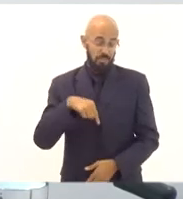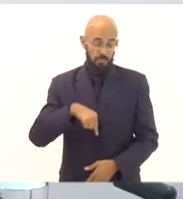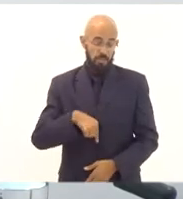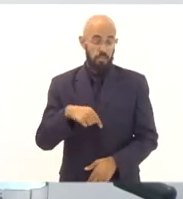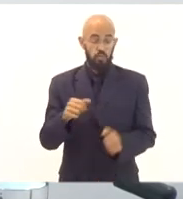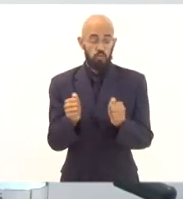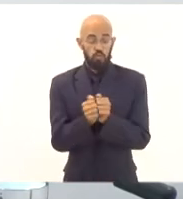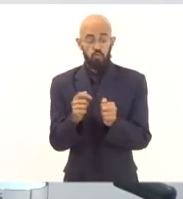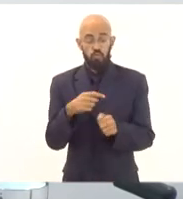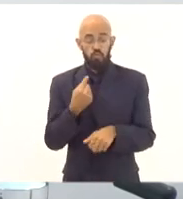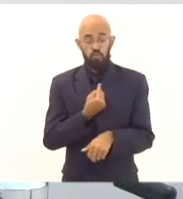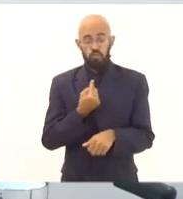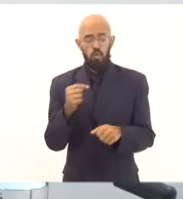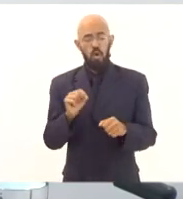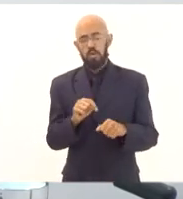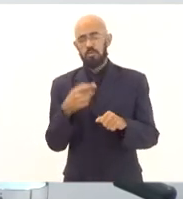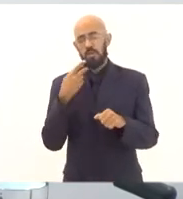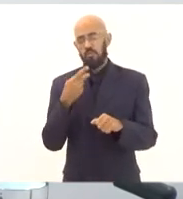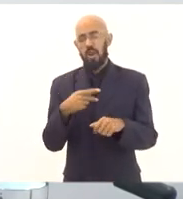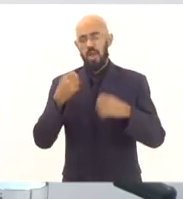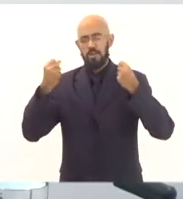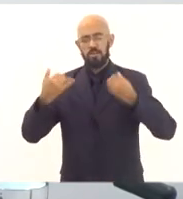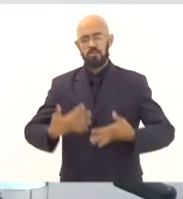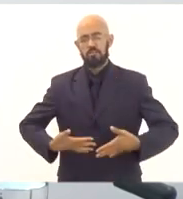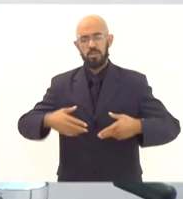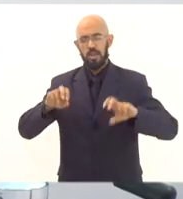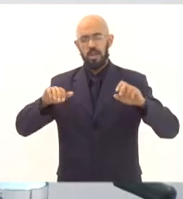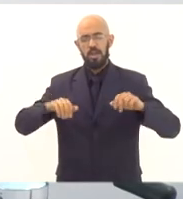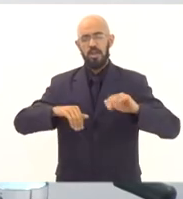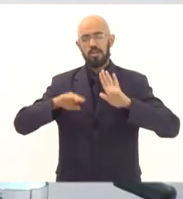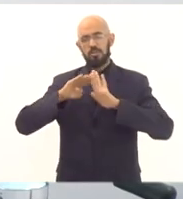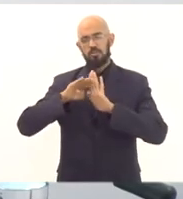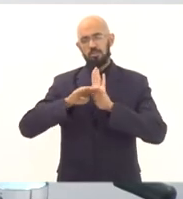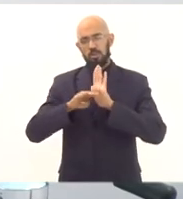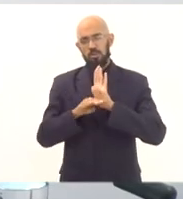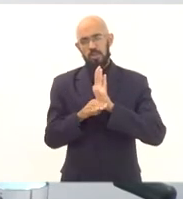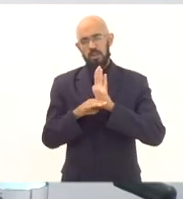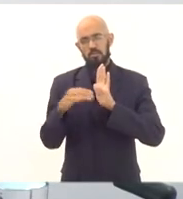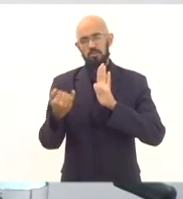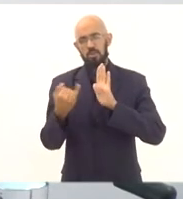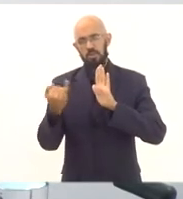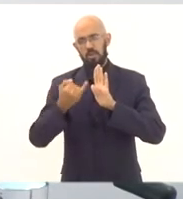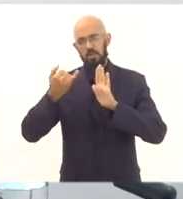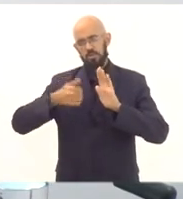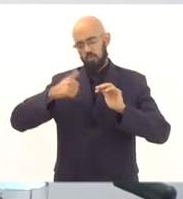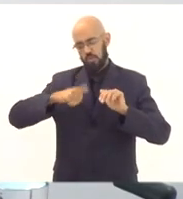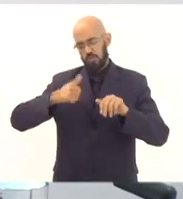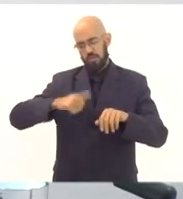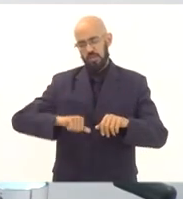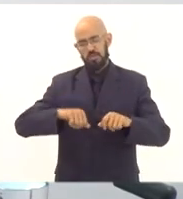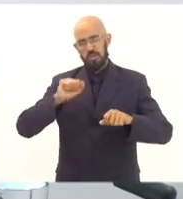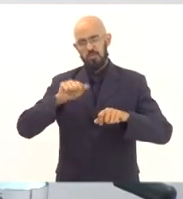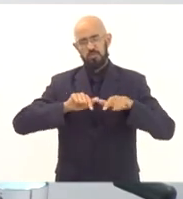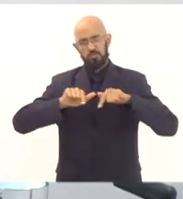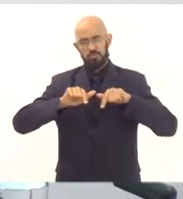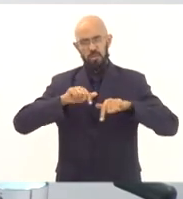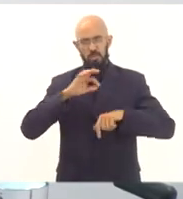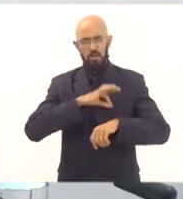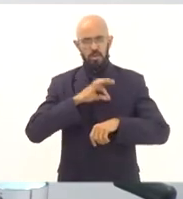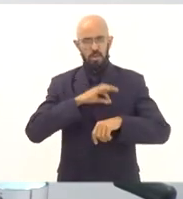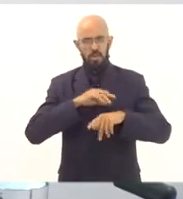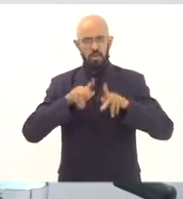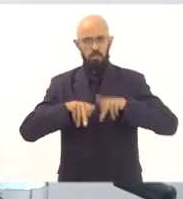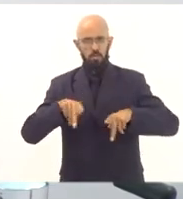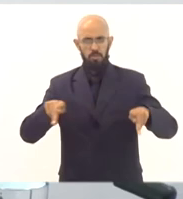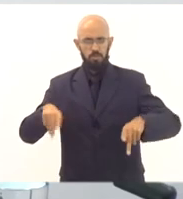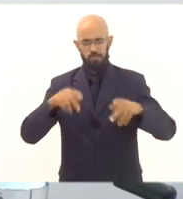conosco falando sobre esse processo tão importante de qualificação é para emprego e renda na nossa